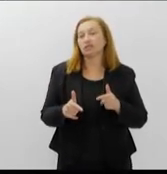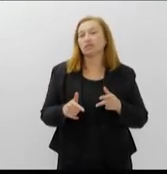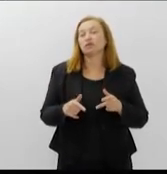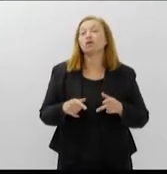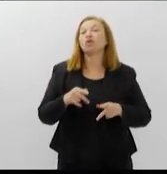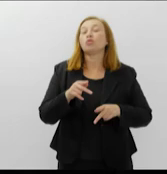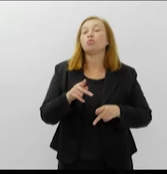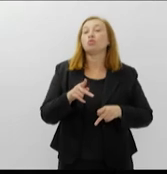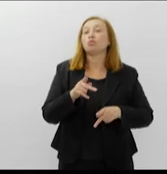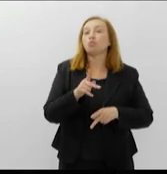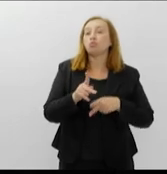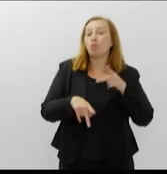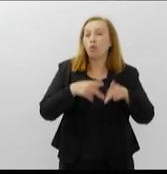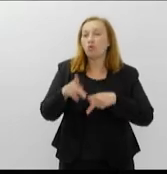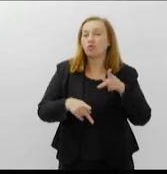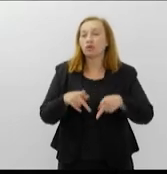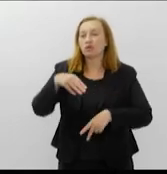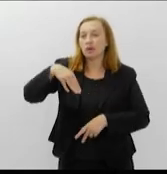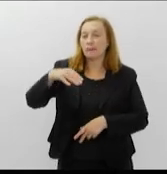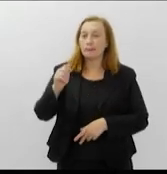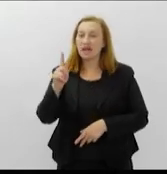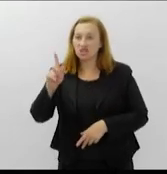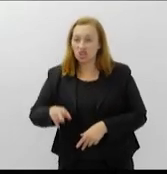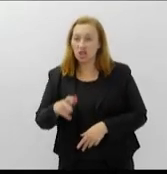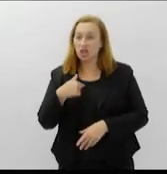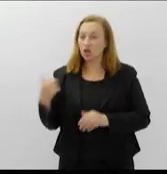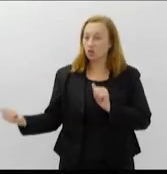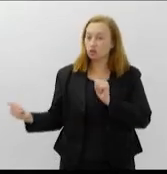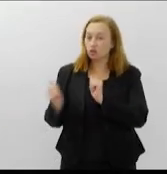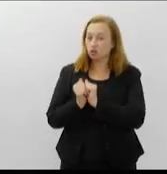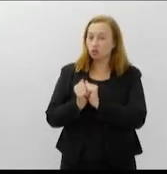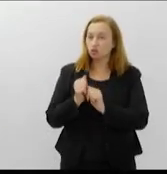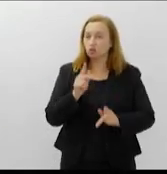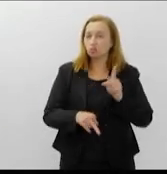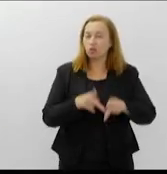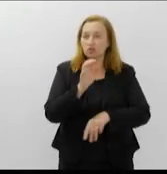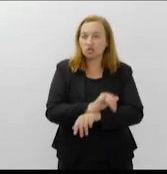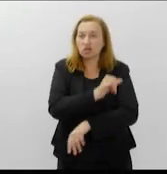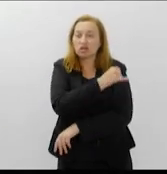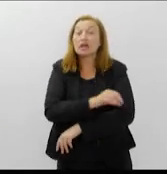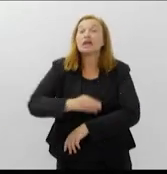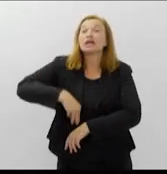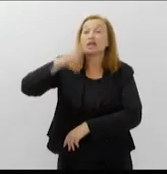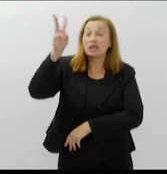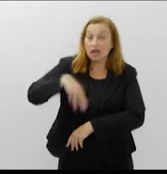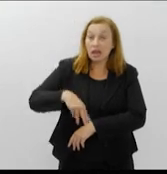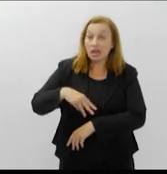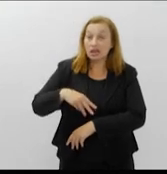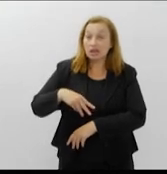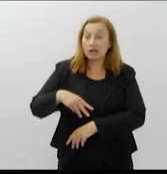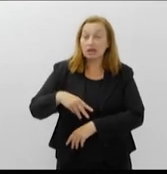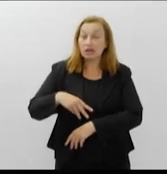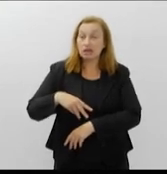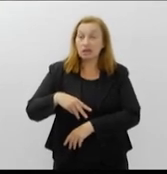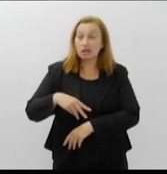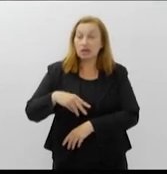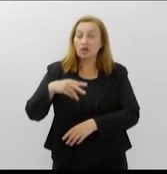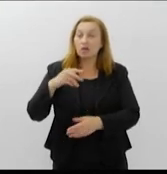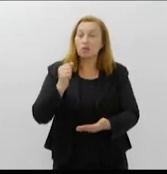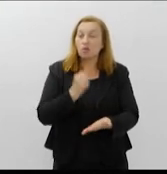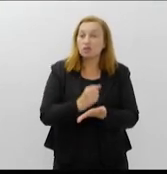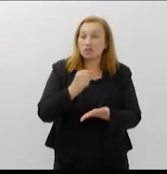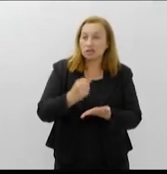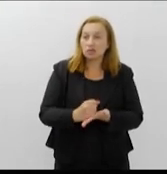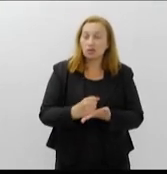Magé. E o meu lado é o lado da população do Estado do Rio de Janeiro. Quem colocou Águas do Rio para arrumar esse problema